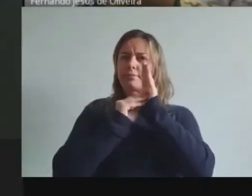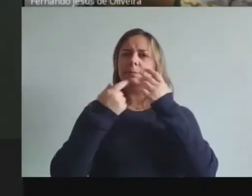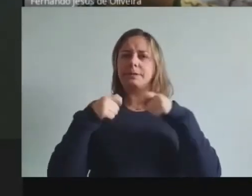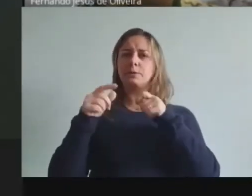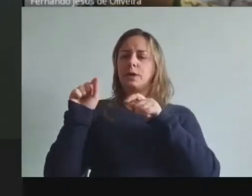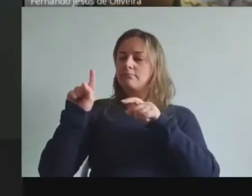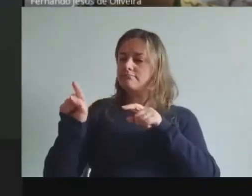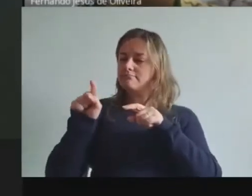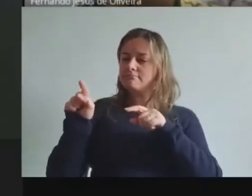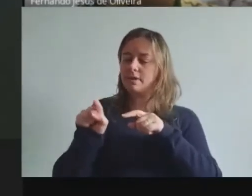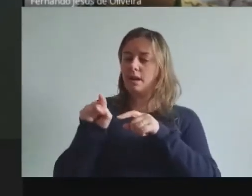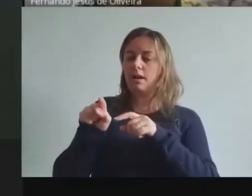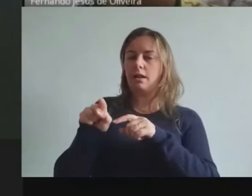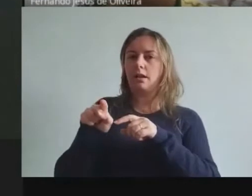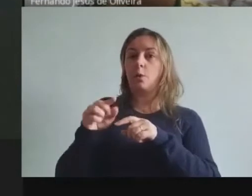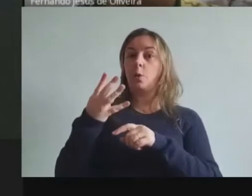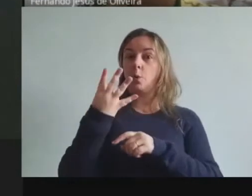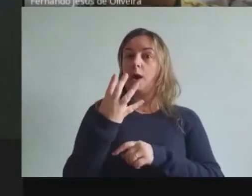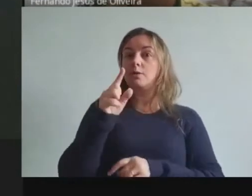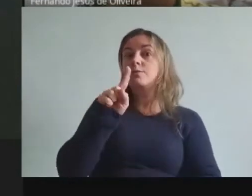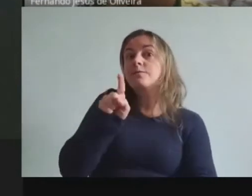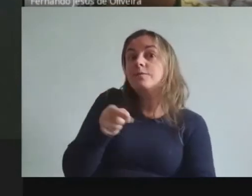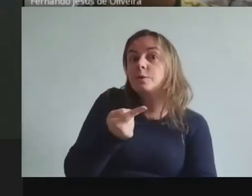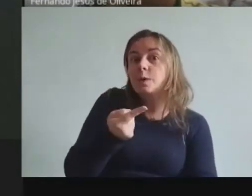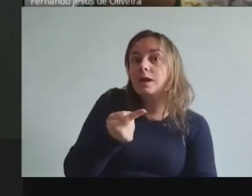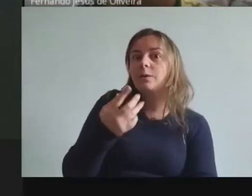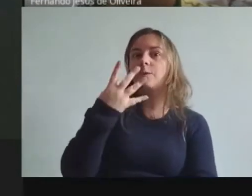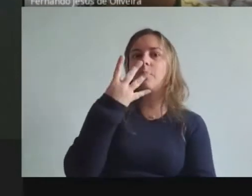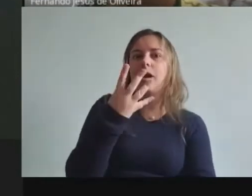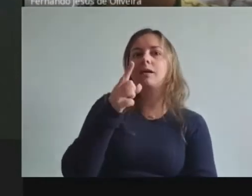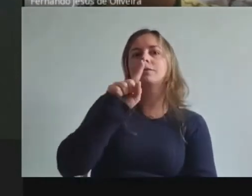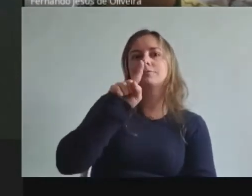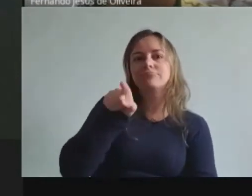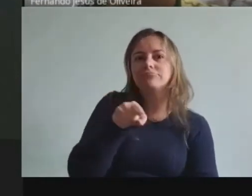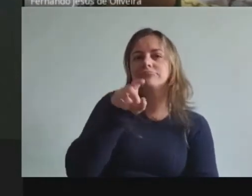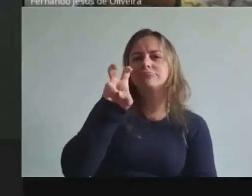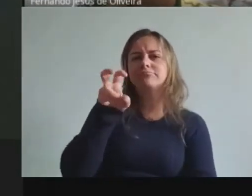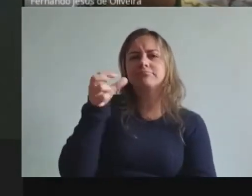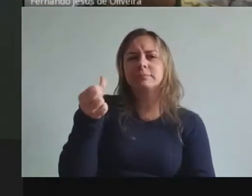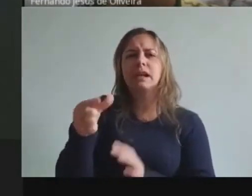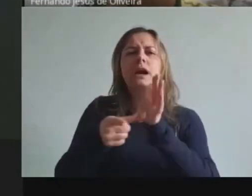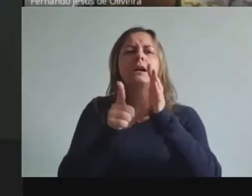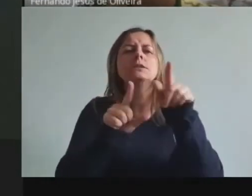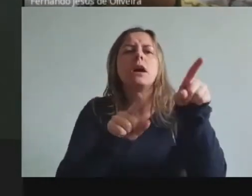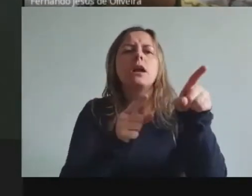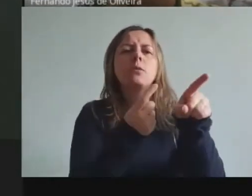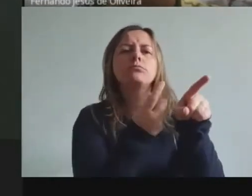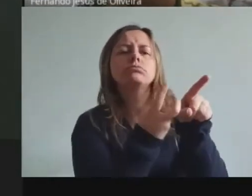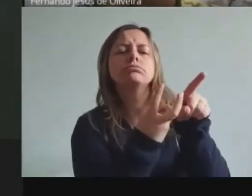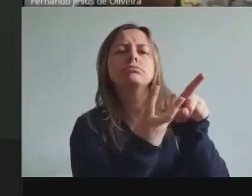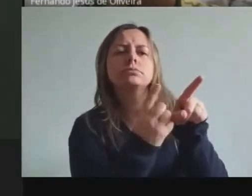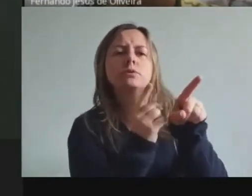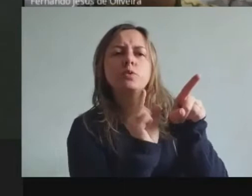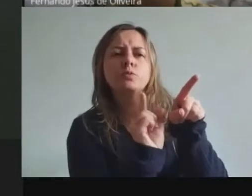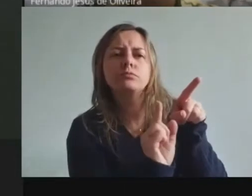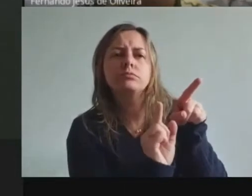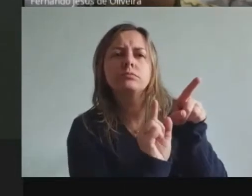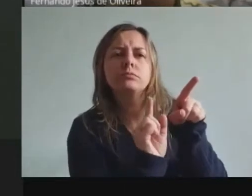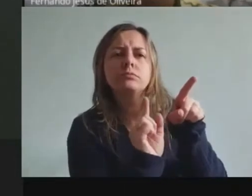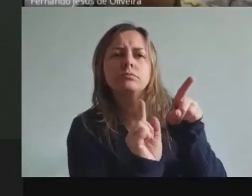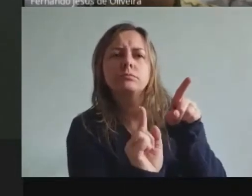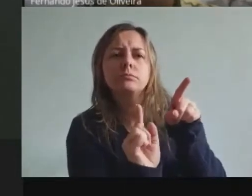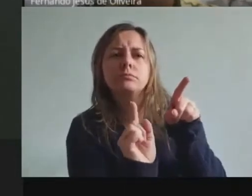4,56. Quantas casas a vírgula andou? A vírgula estava aqui, ela veio uma para cá, duas, 3